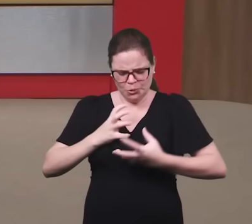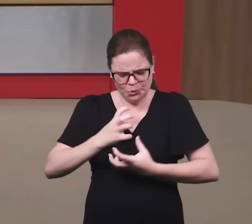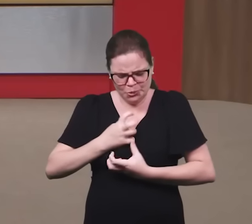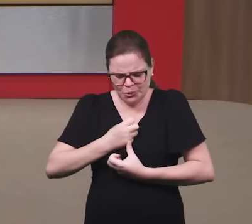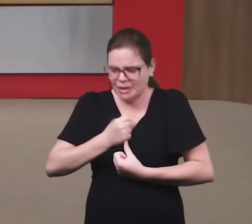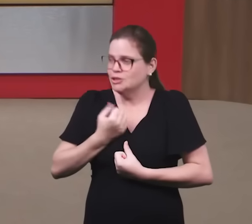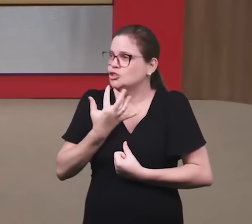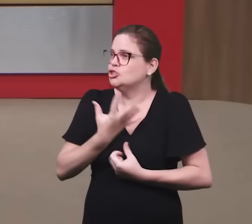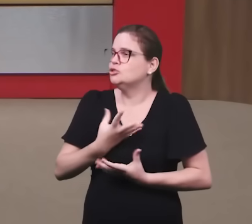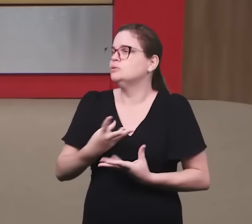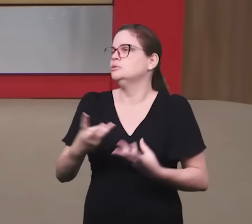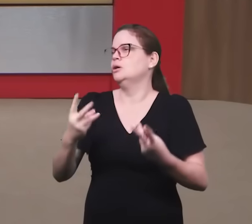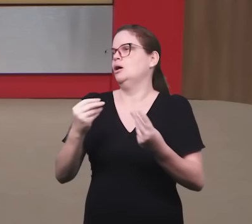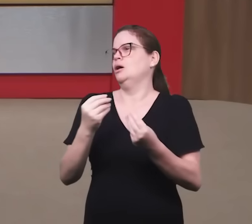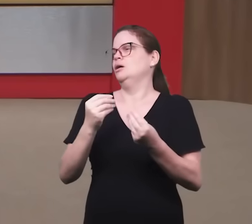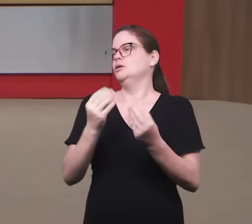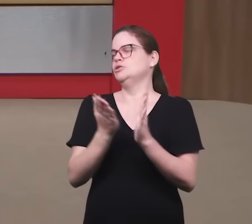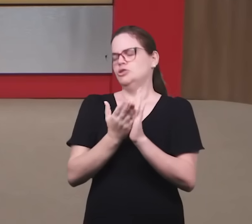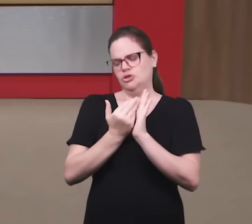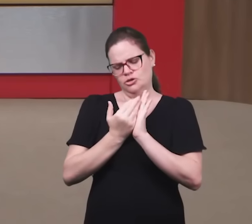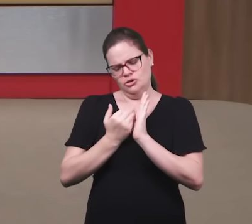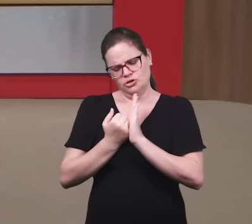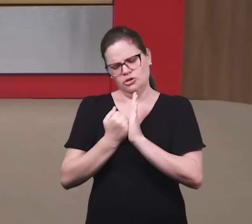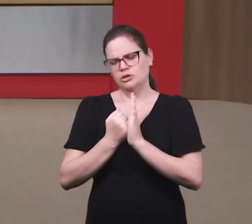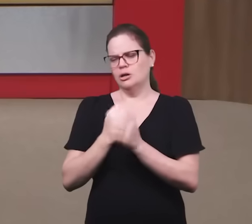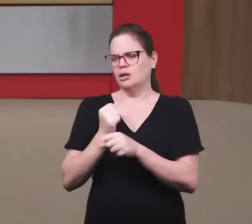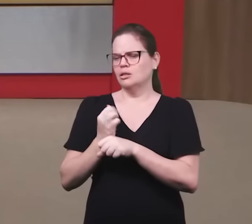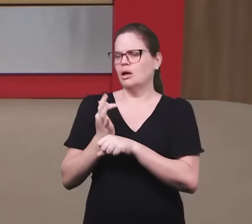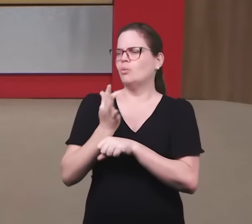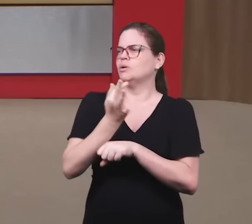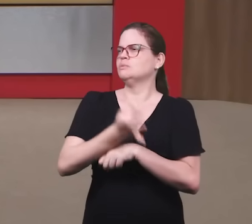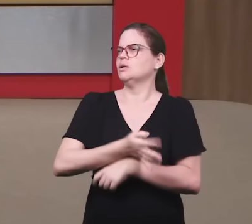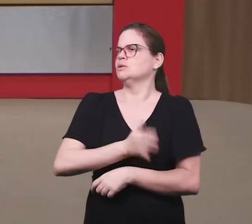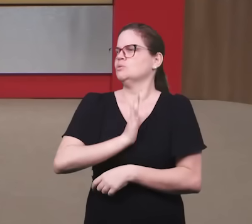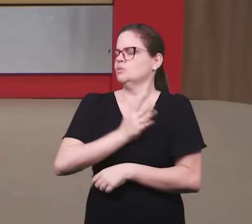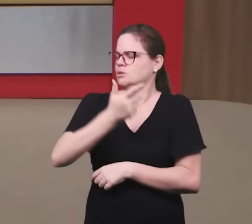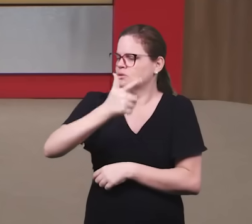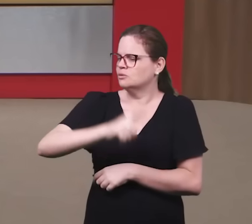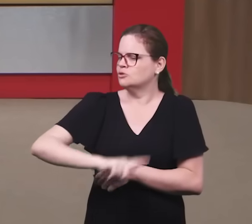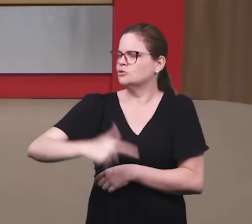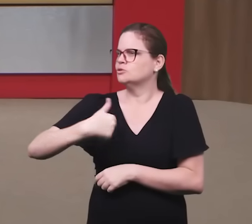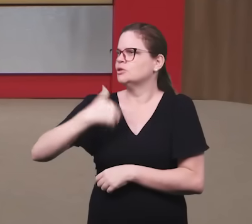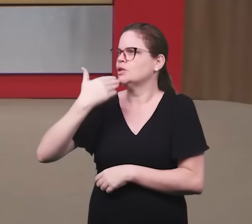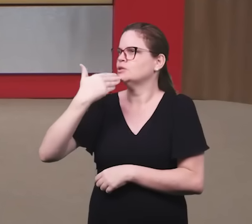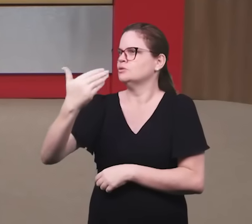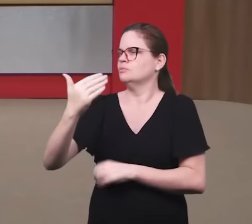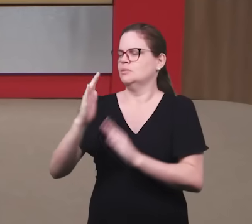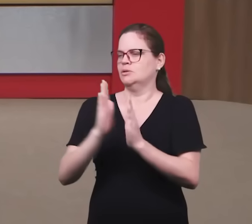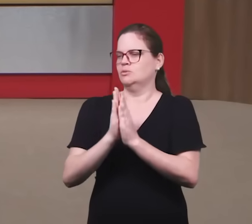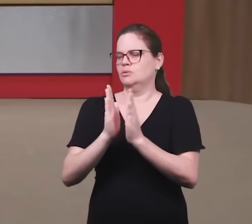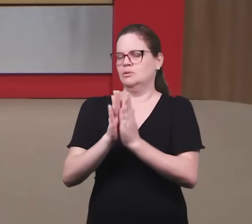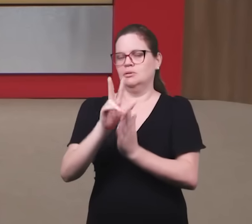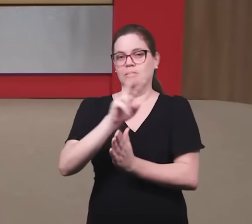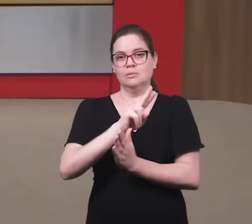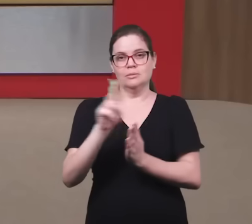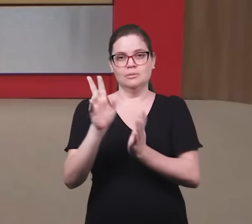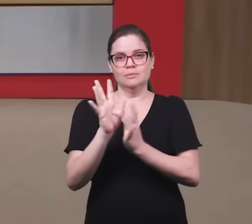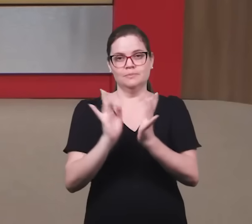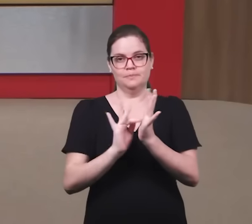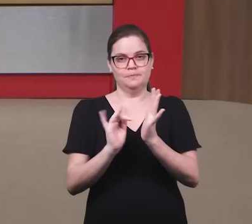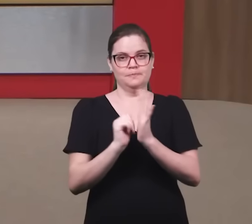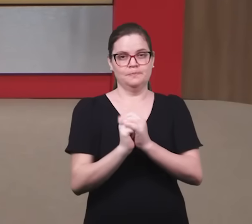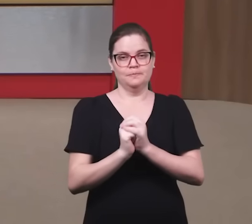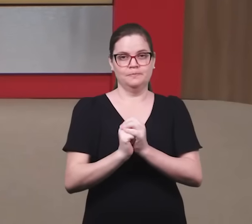portas e dá esperança ao aflito. Nós oramos assim, em nome de